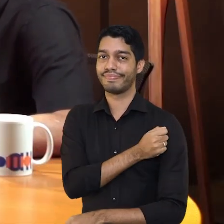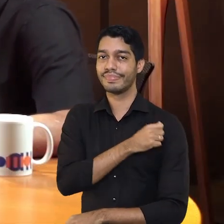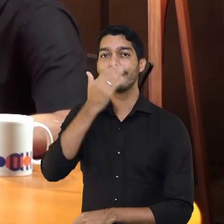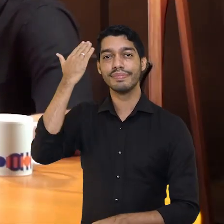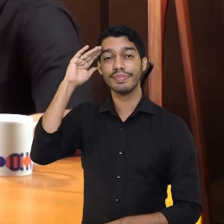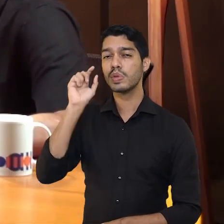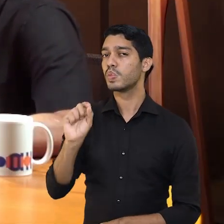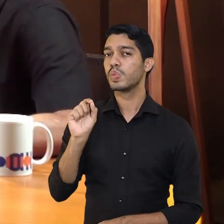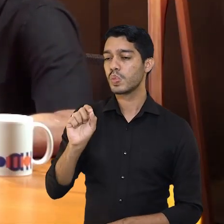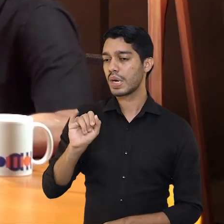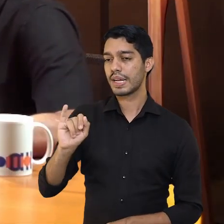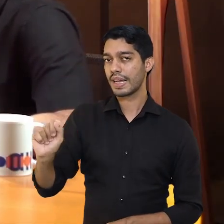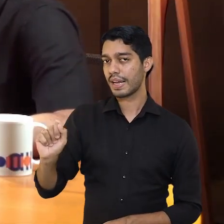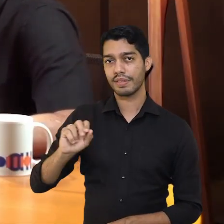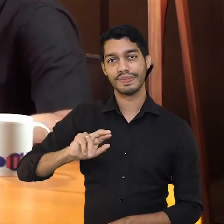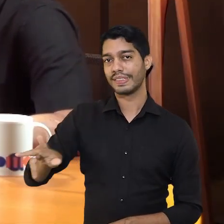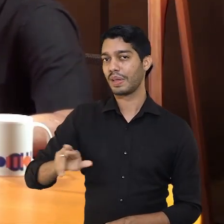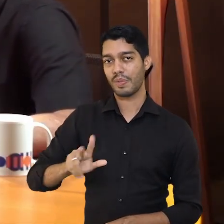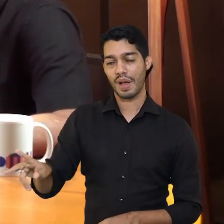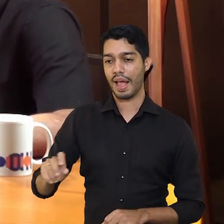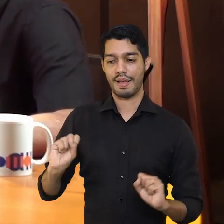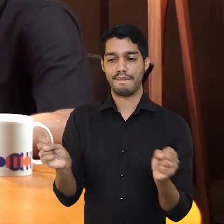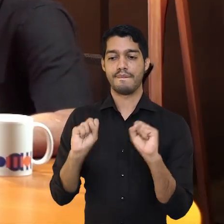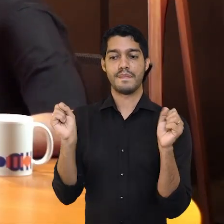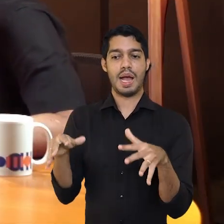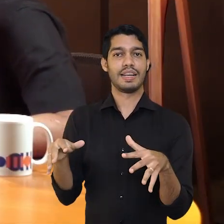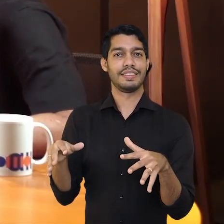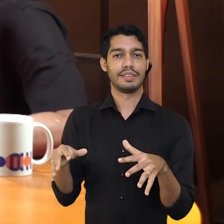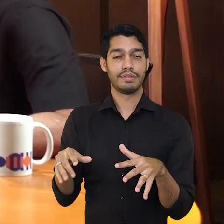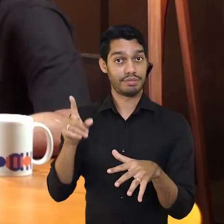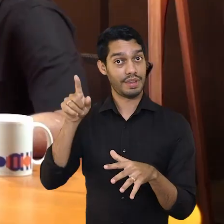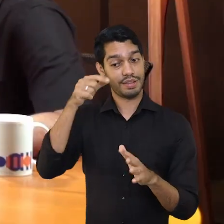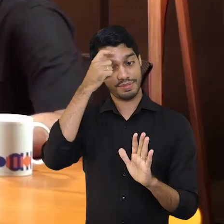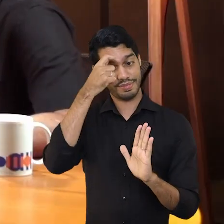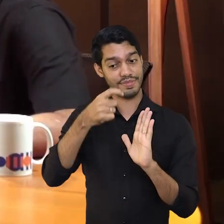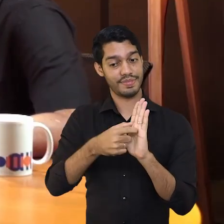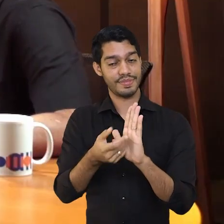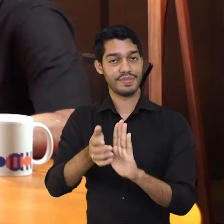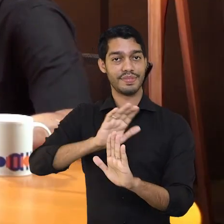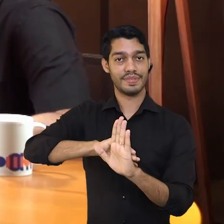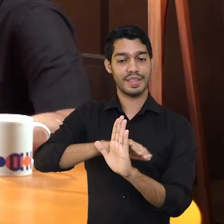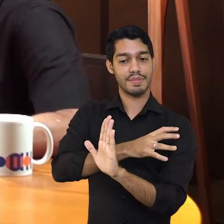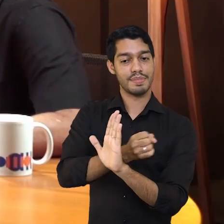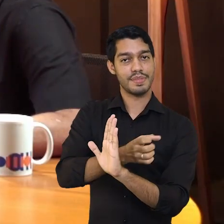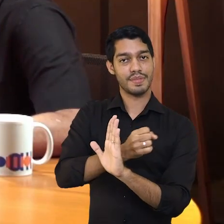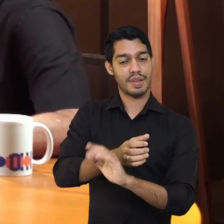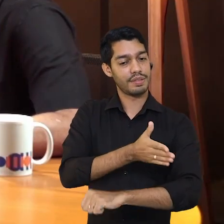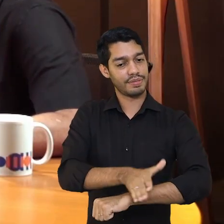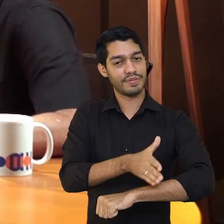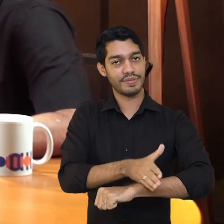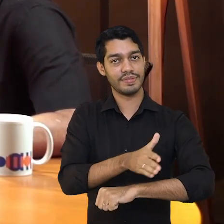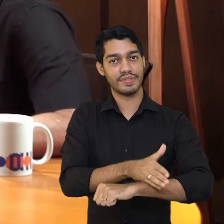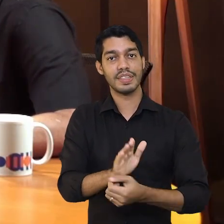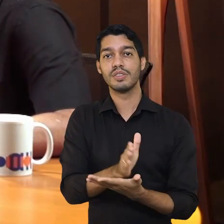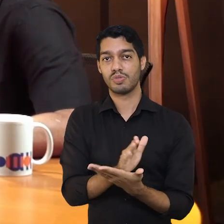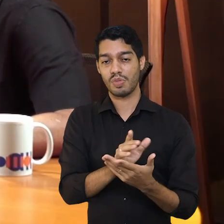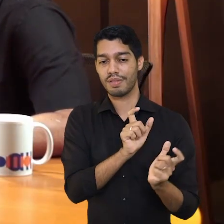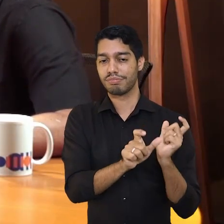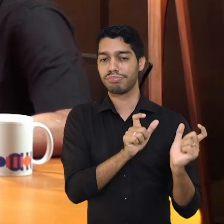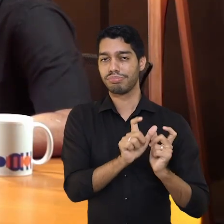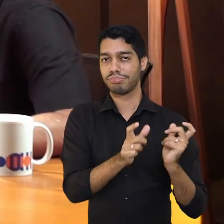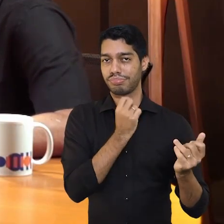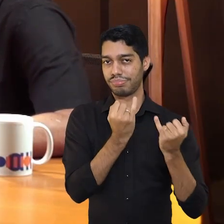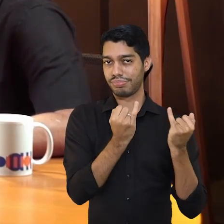não é uma mágica, não é um ser pensante, é uma inteligência programada com algumas premissas. E quando se apresenta isso